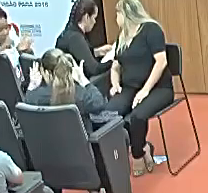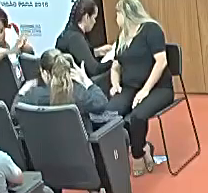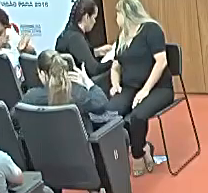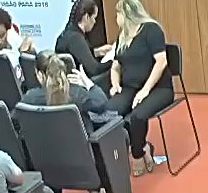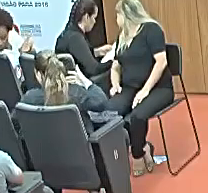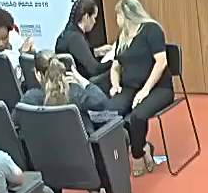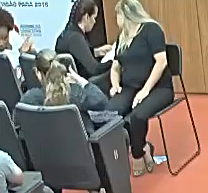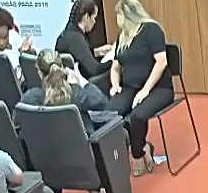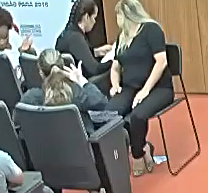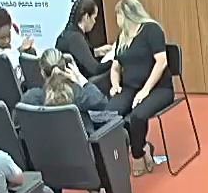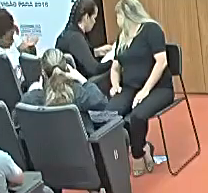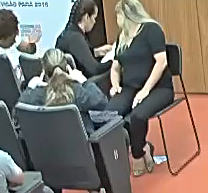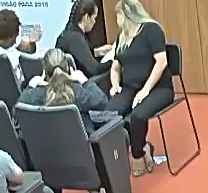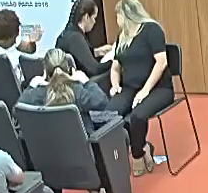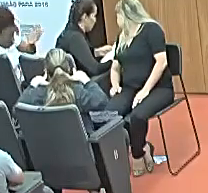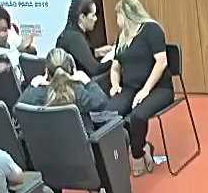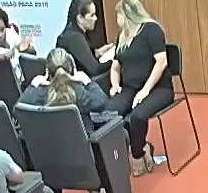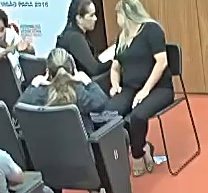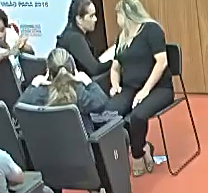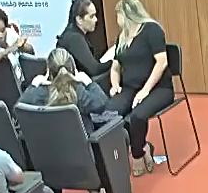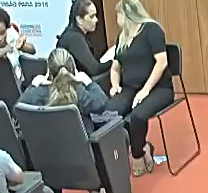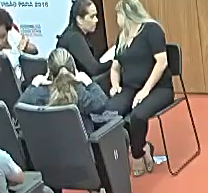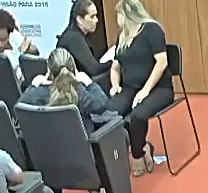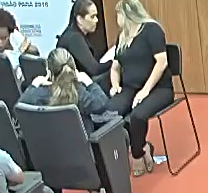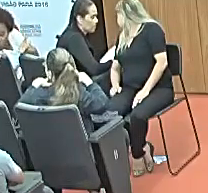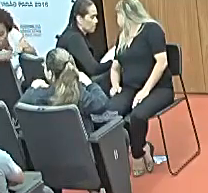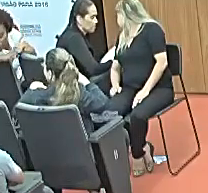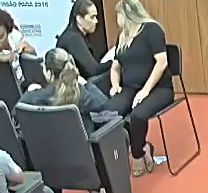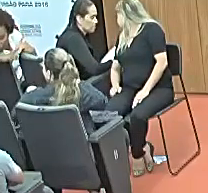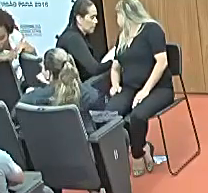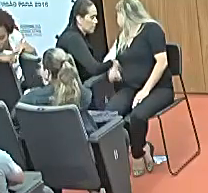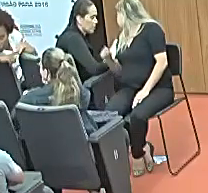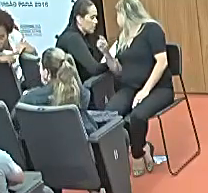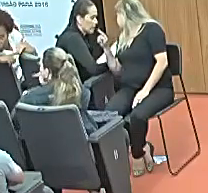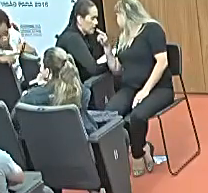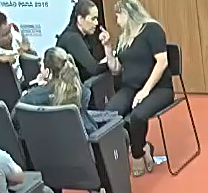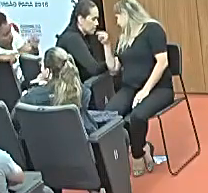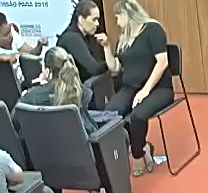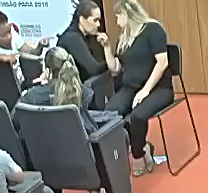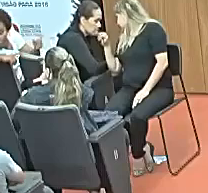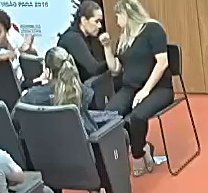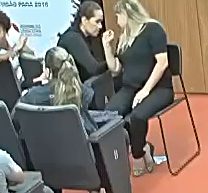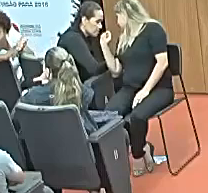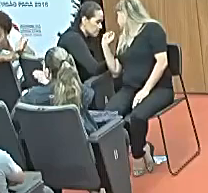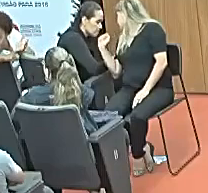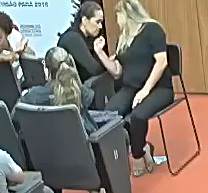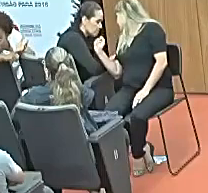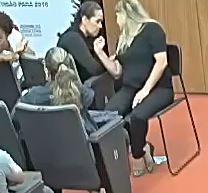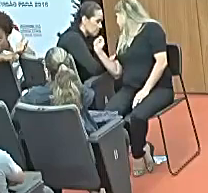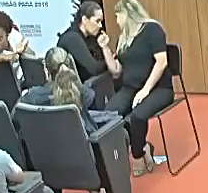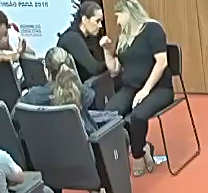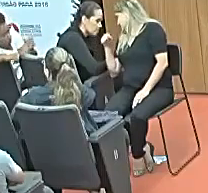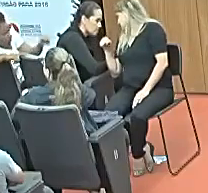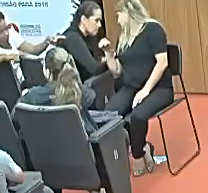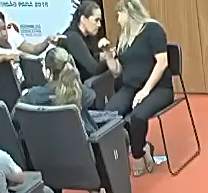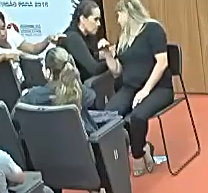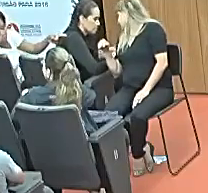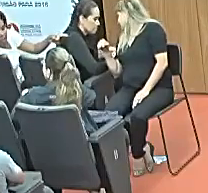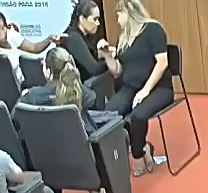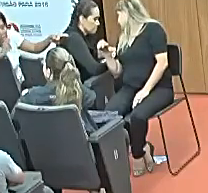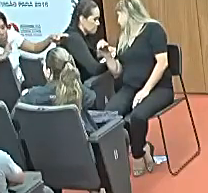sustentáveis valorização e formação dos profissionais da educação educação integral e integrada e apoio à administração